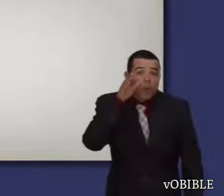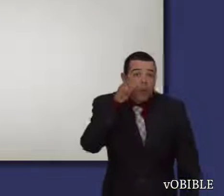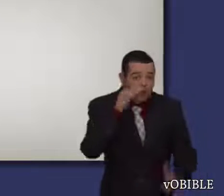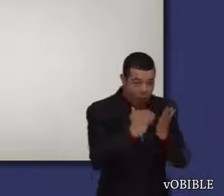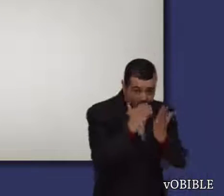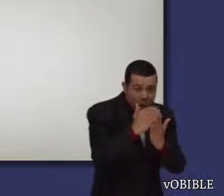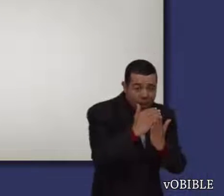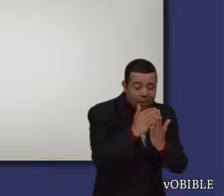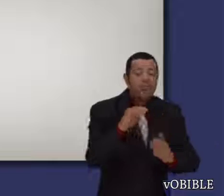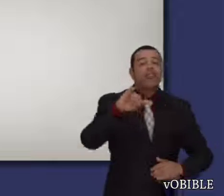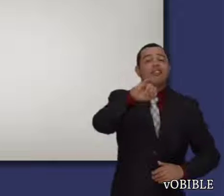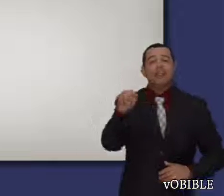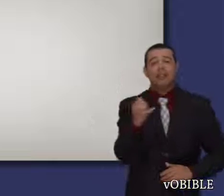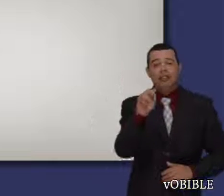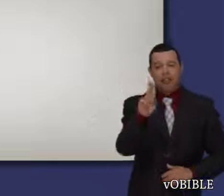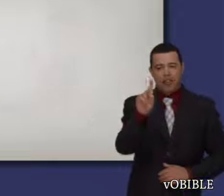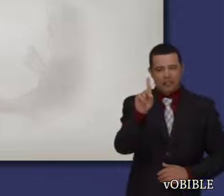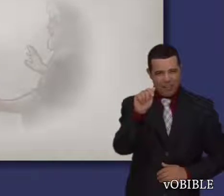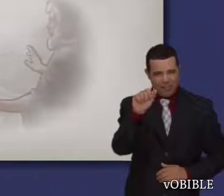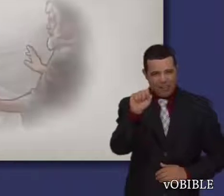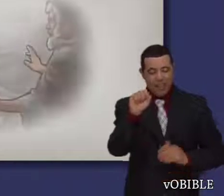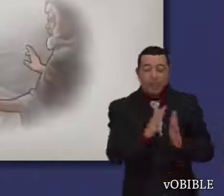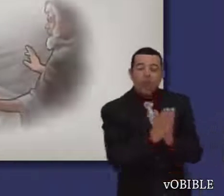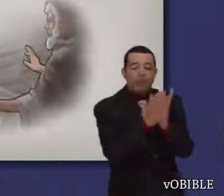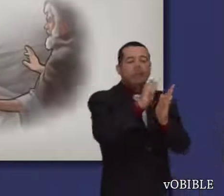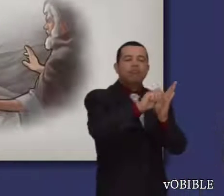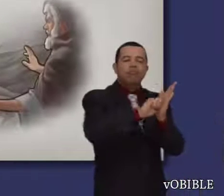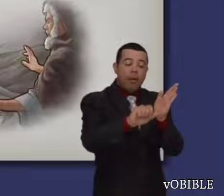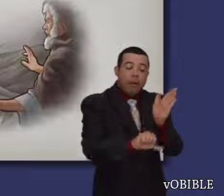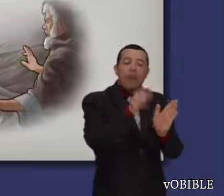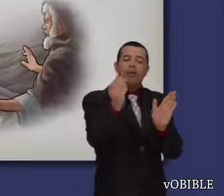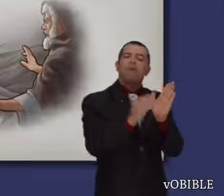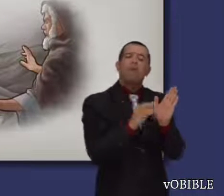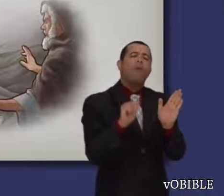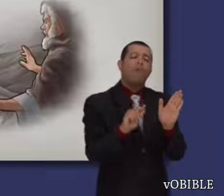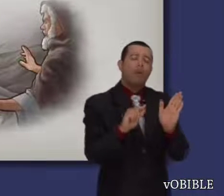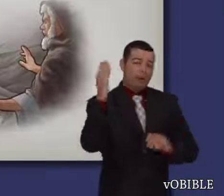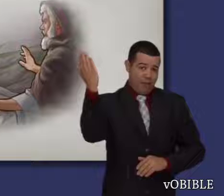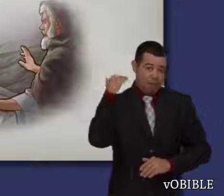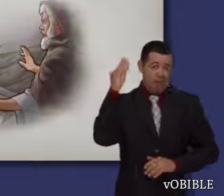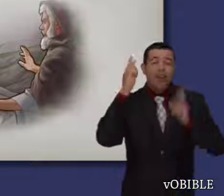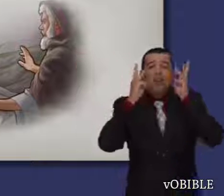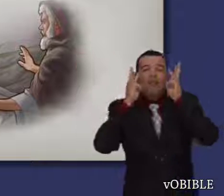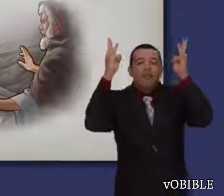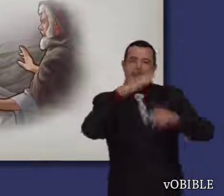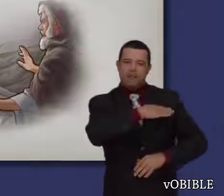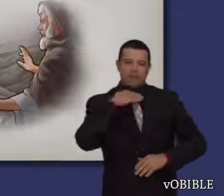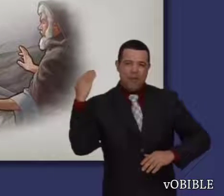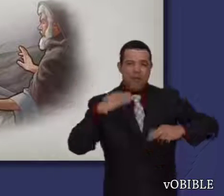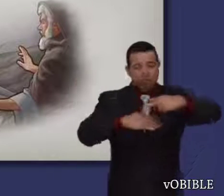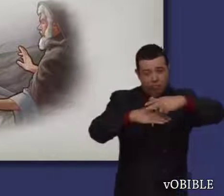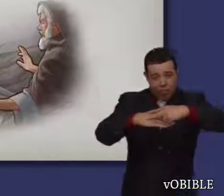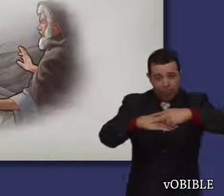Você sabia? Algumas coisas que estão escritas na carta de Judas não estão em nenhuma outra parte da Bíblia.